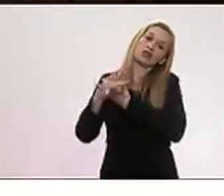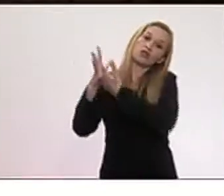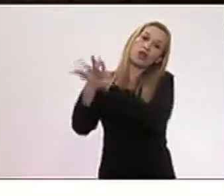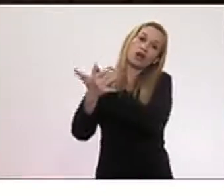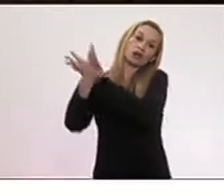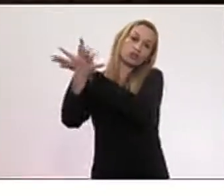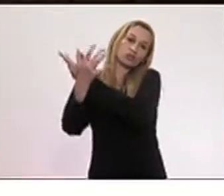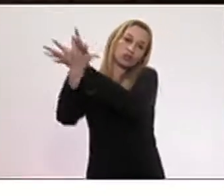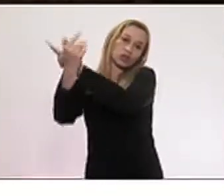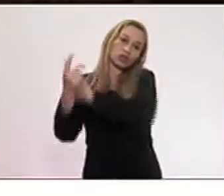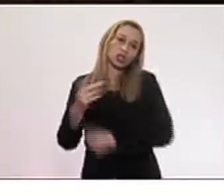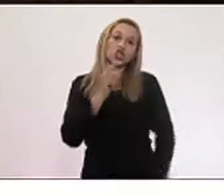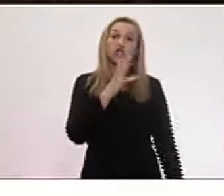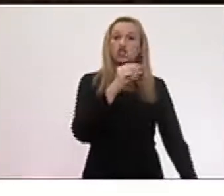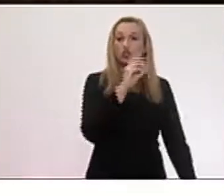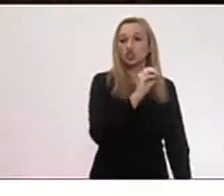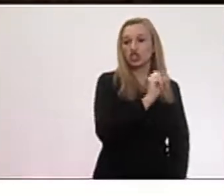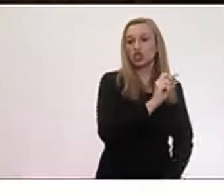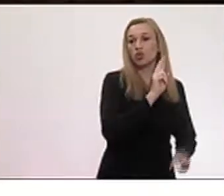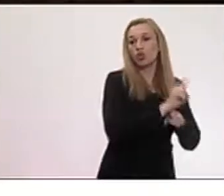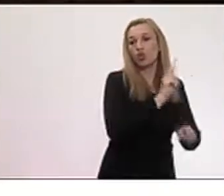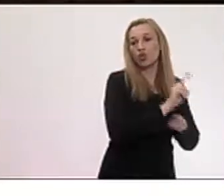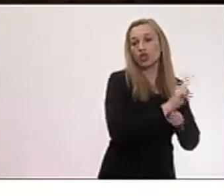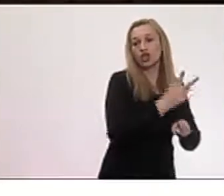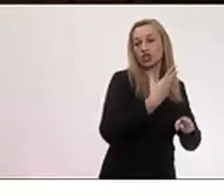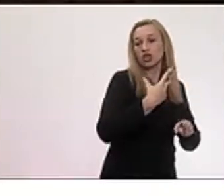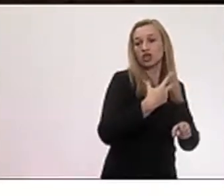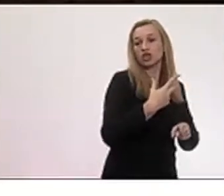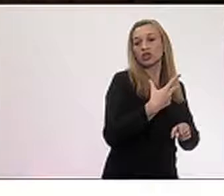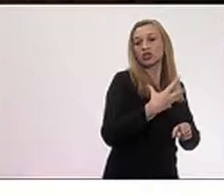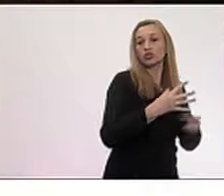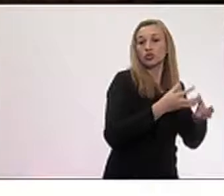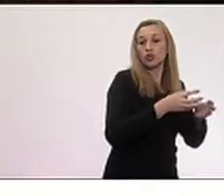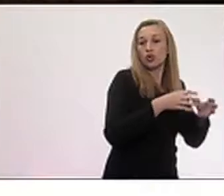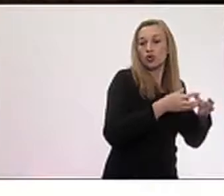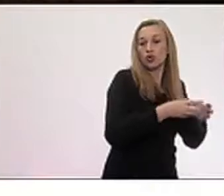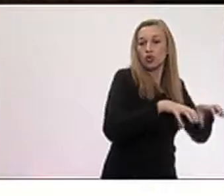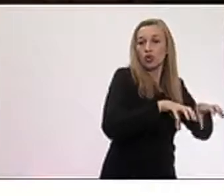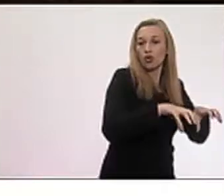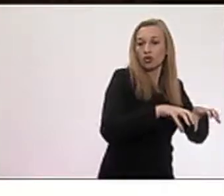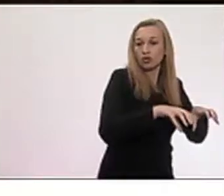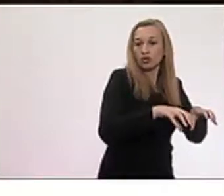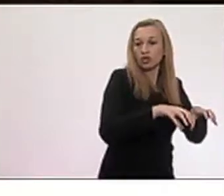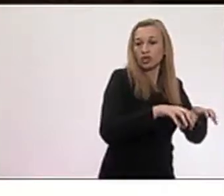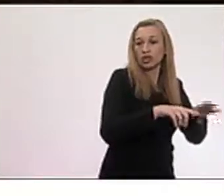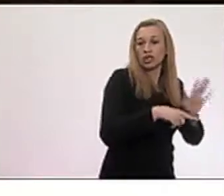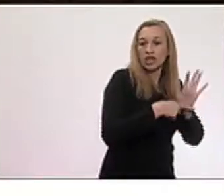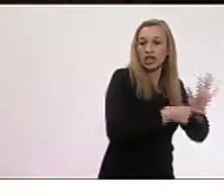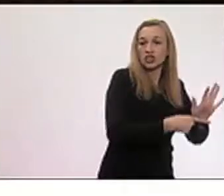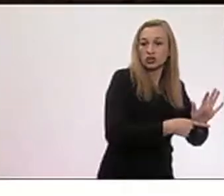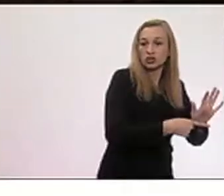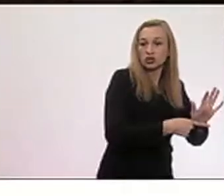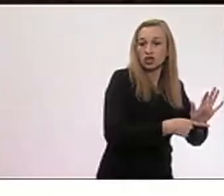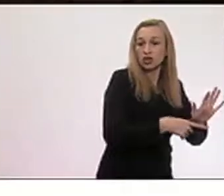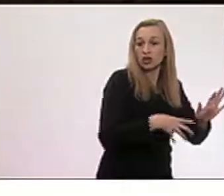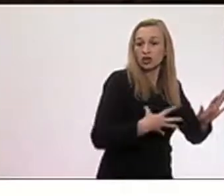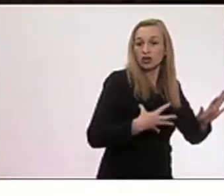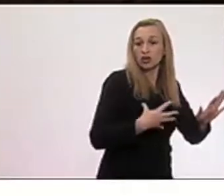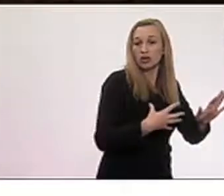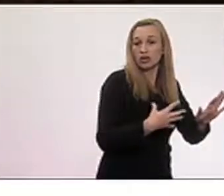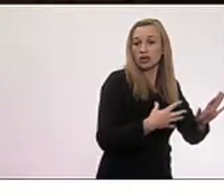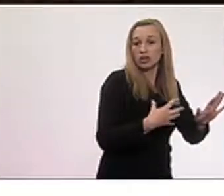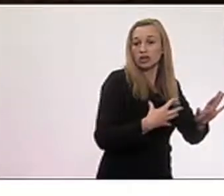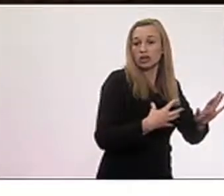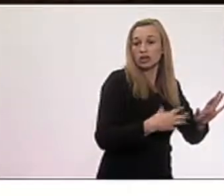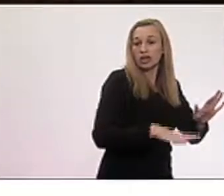o tico-tico choca o seu filho, choca o seu ovo e cria o seu filho, né? Então, é mais ou